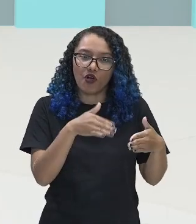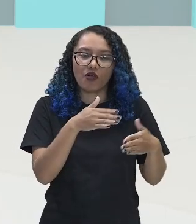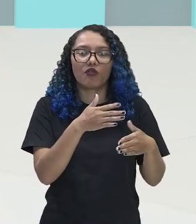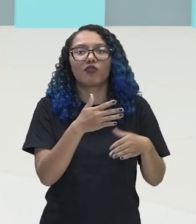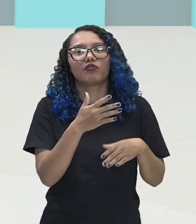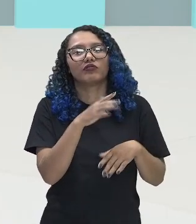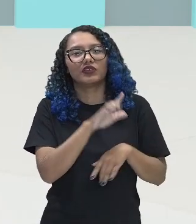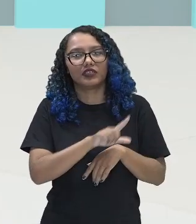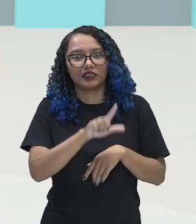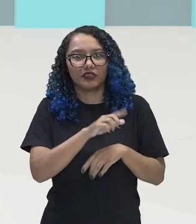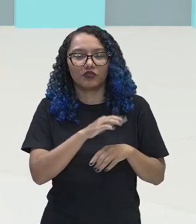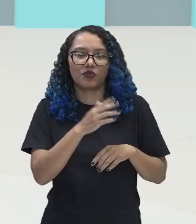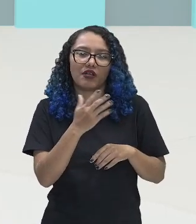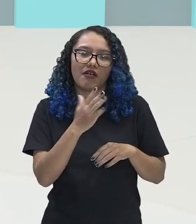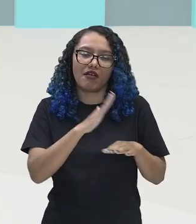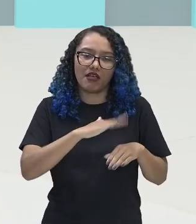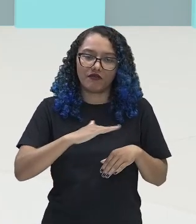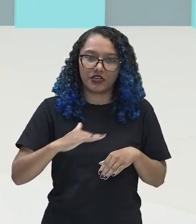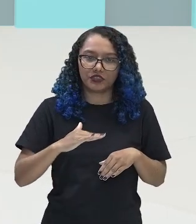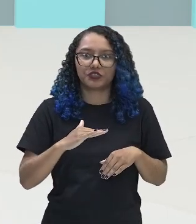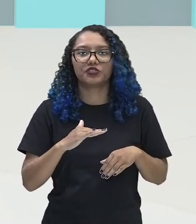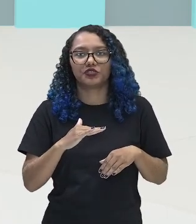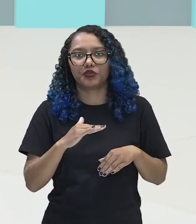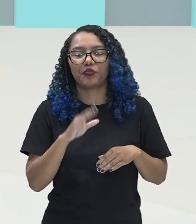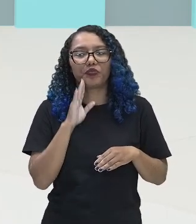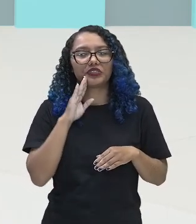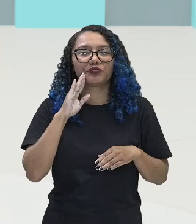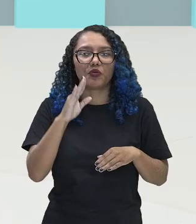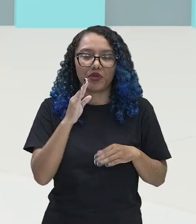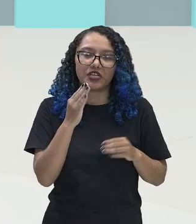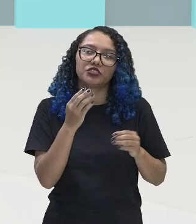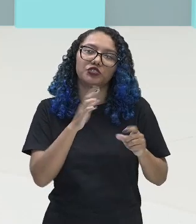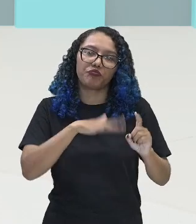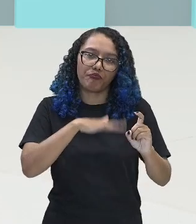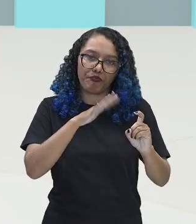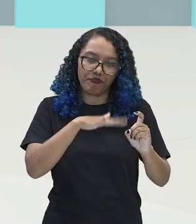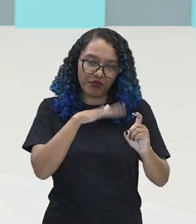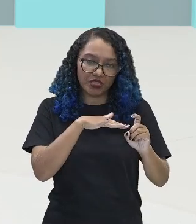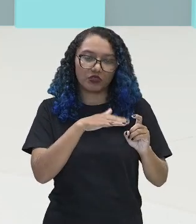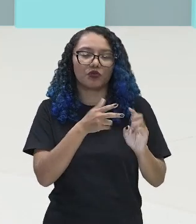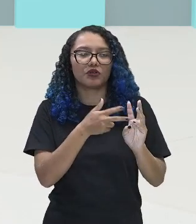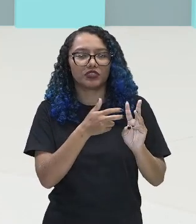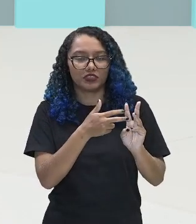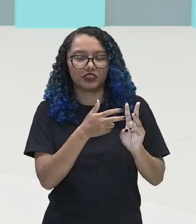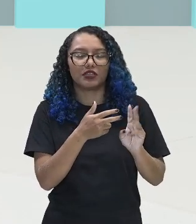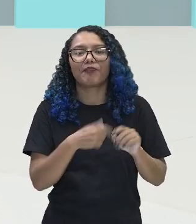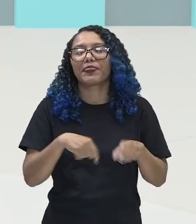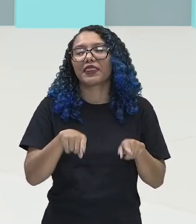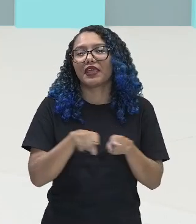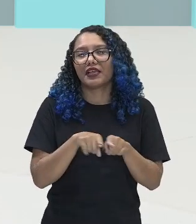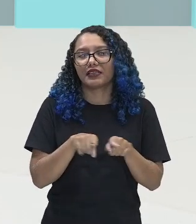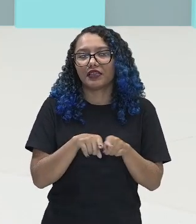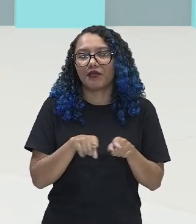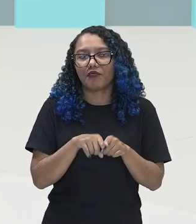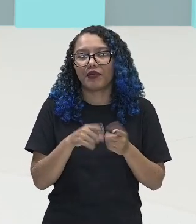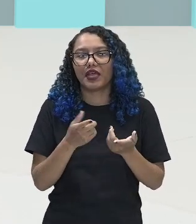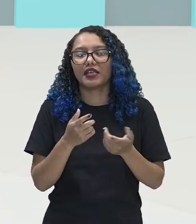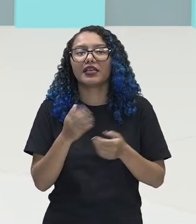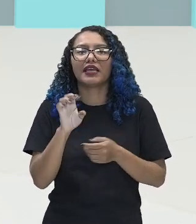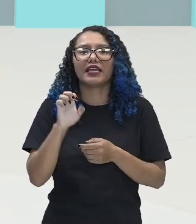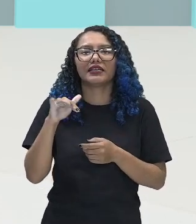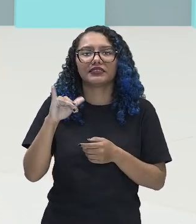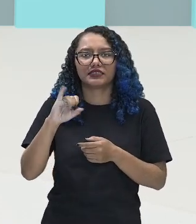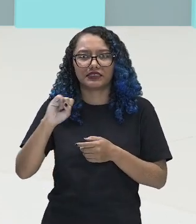infantil no que tange aos mitos indígenas. E ela também escreveu ensaios, né? Ensaios são análises de